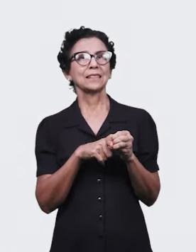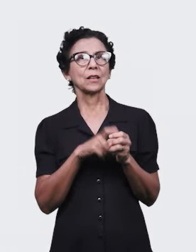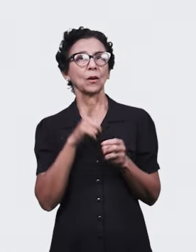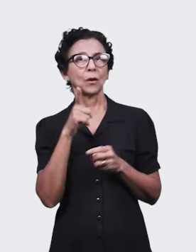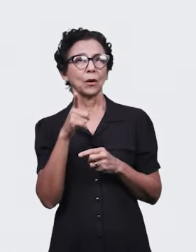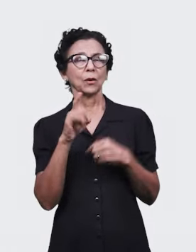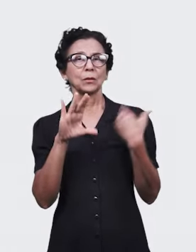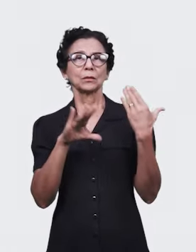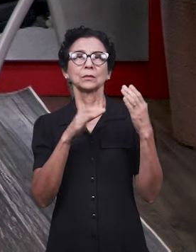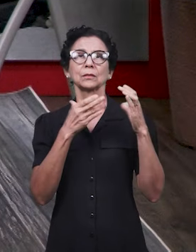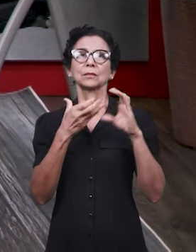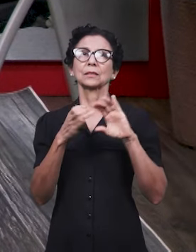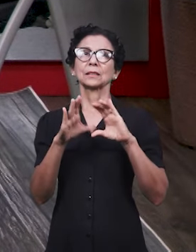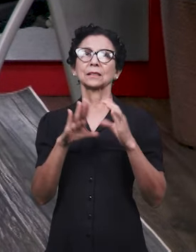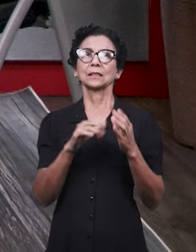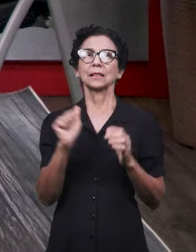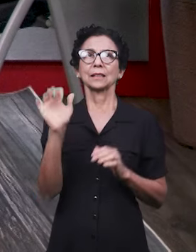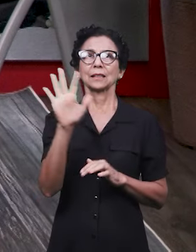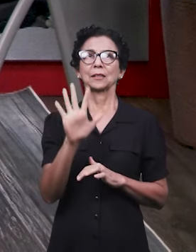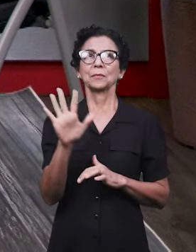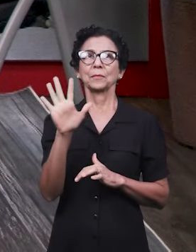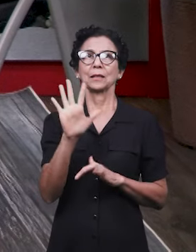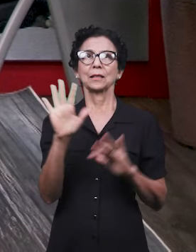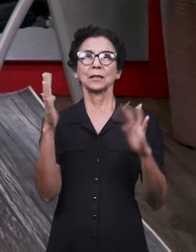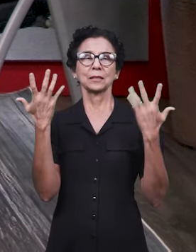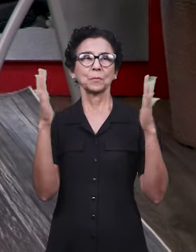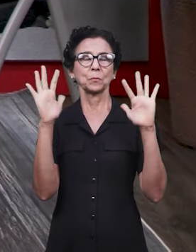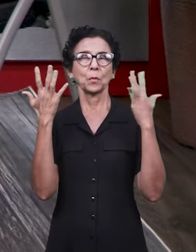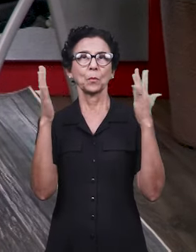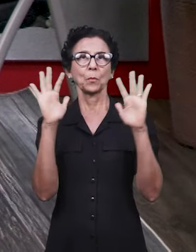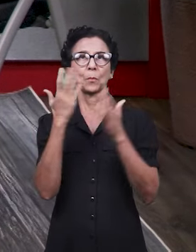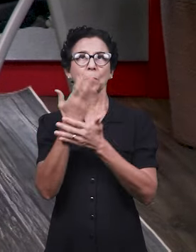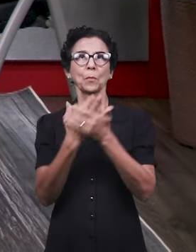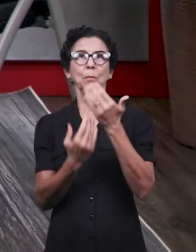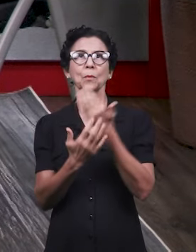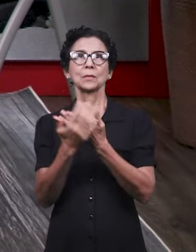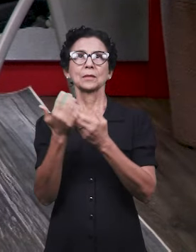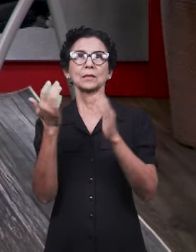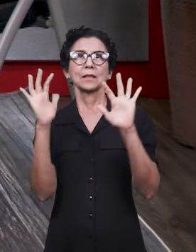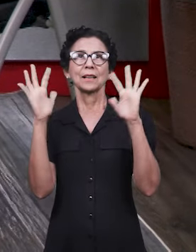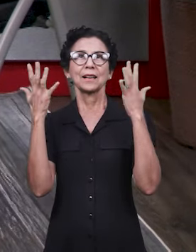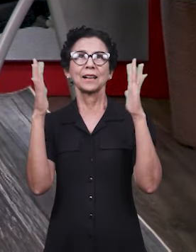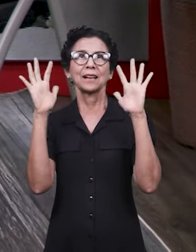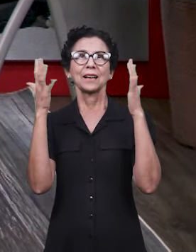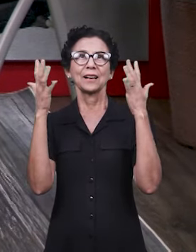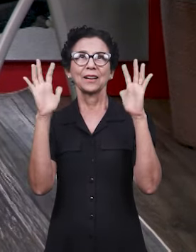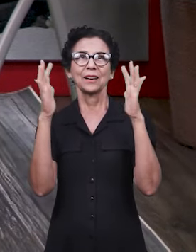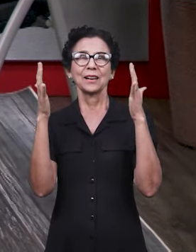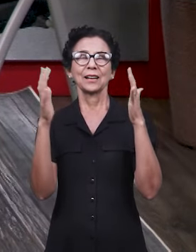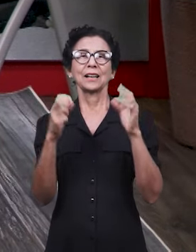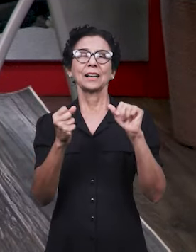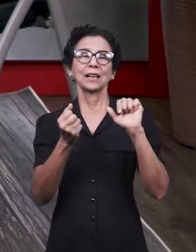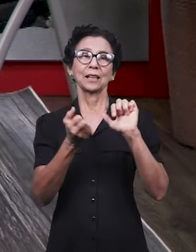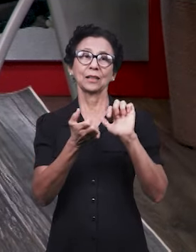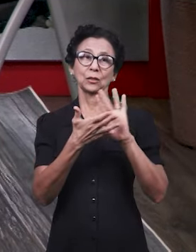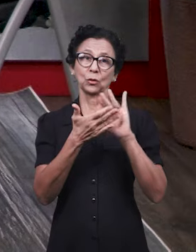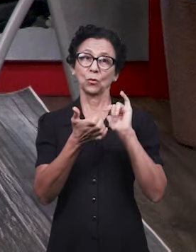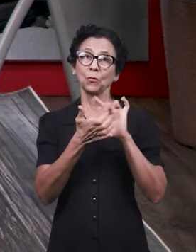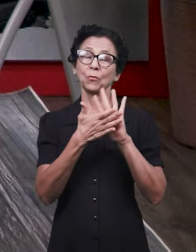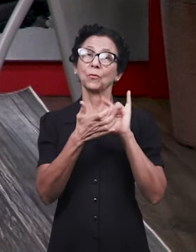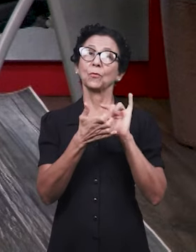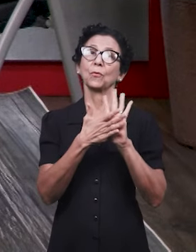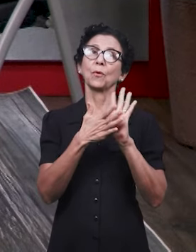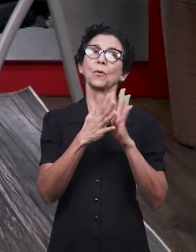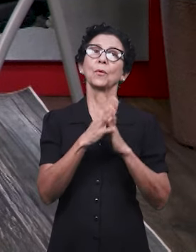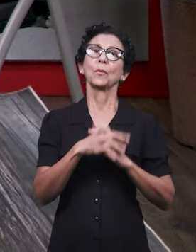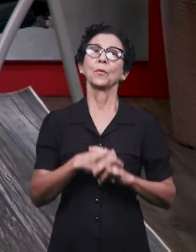cantar, que vem a imagem está com as mãozinhas, né, para cima. Ali louvando, né? Louvando, mas também fazendo